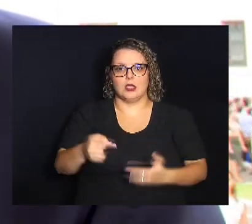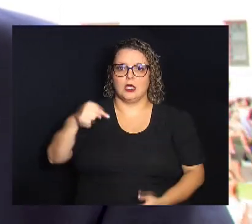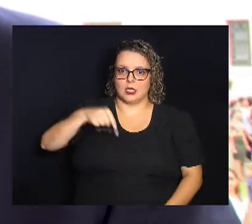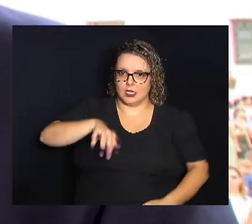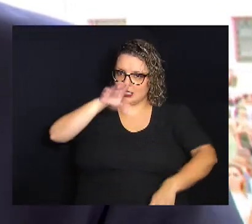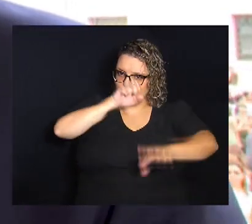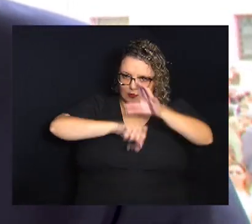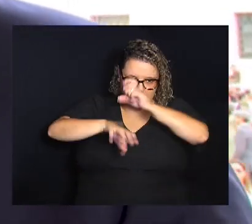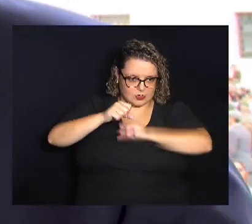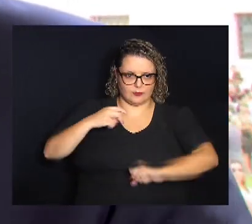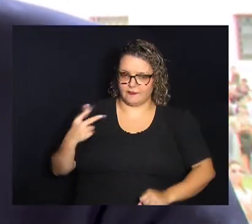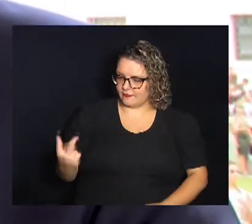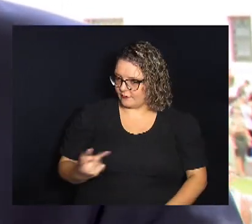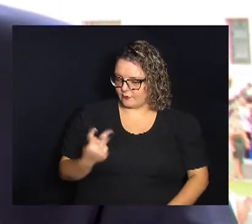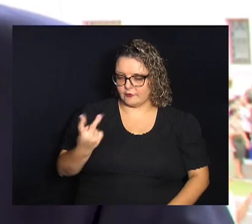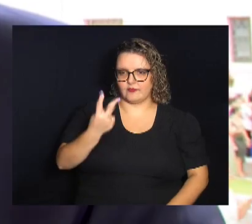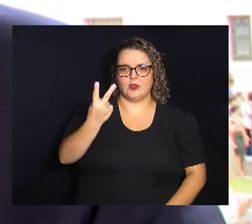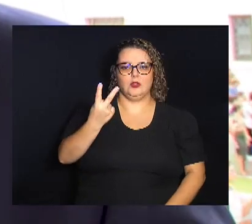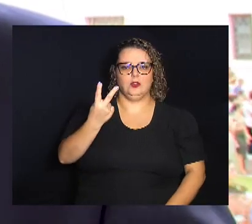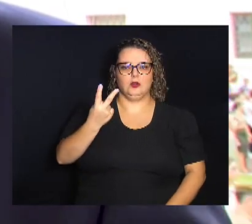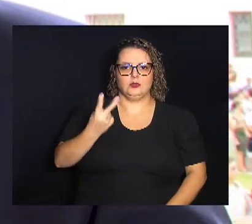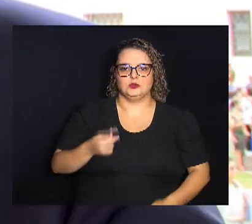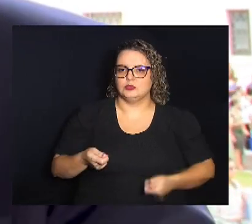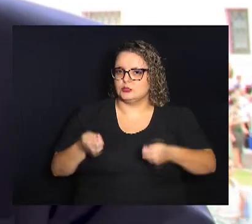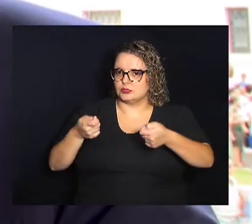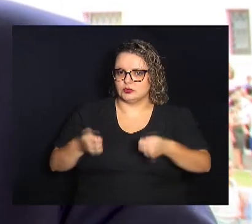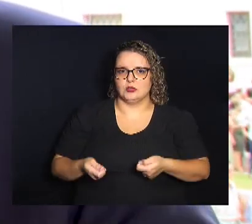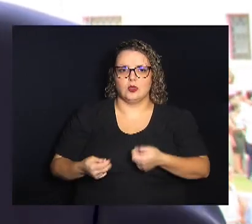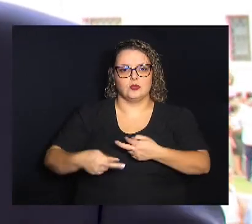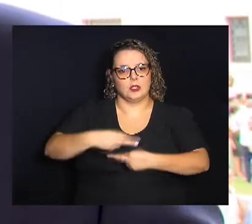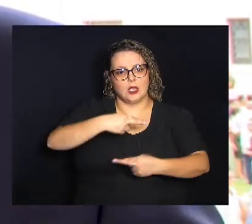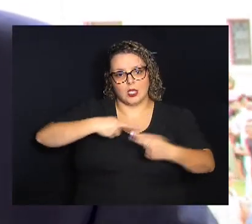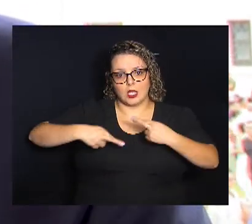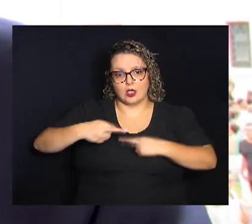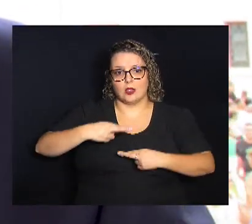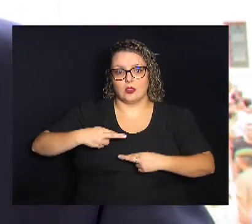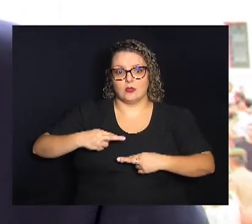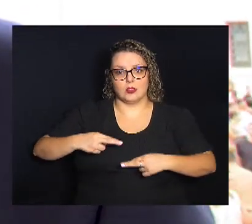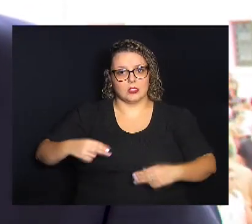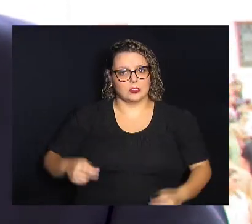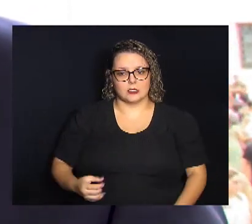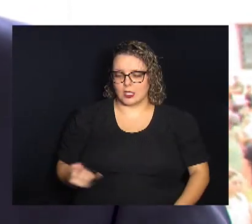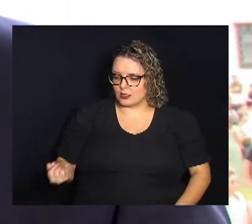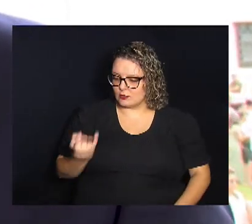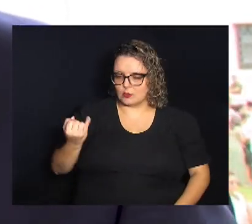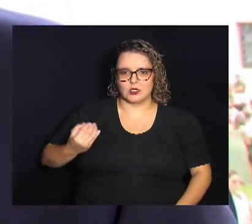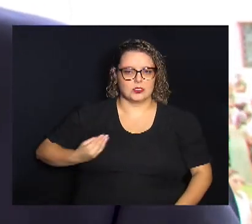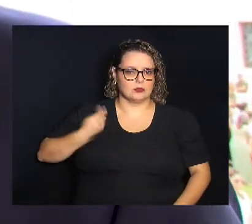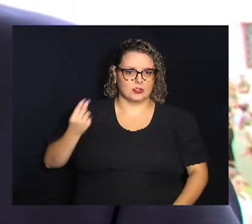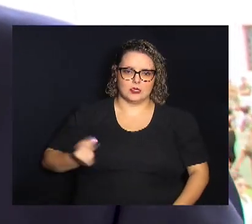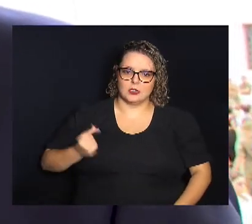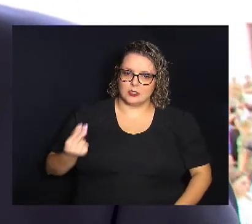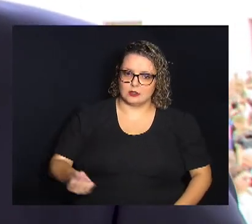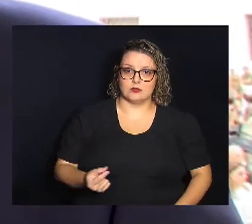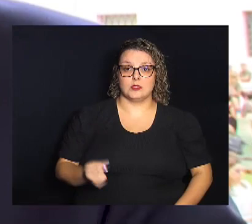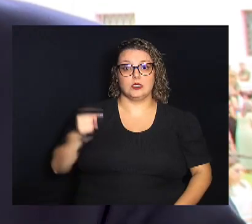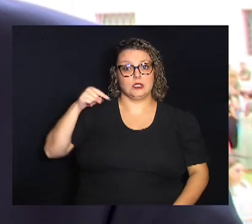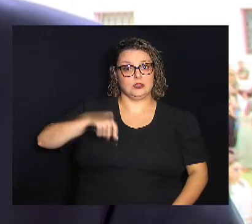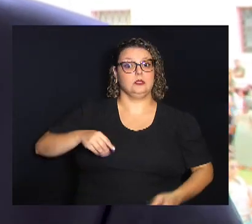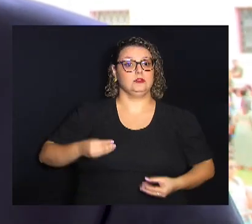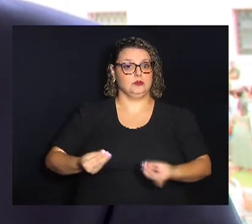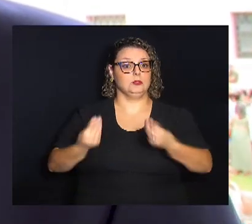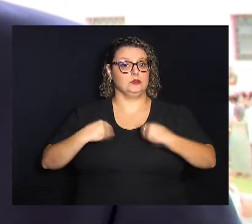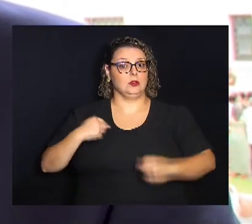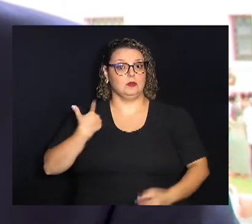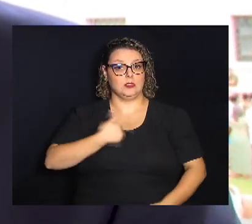aprende valores, a gente estabelece laços que são inquebrantáveis, a gente leva para a vida toda. E isso acaba trazendo para nós